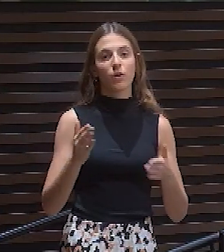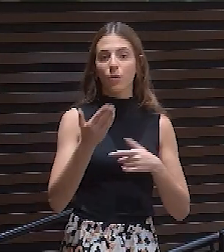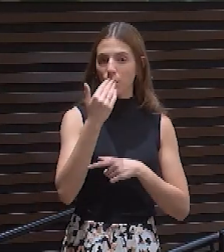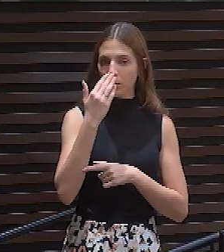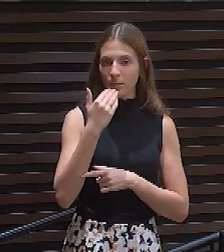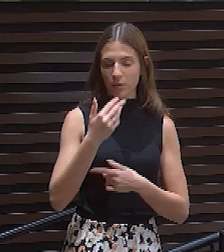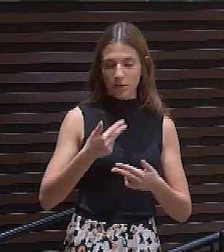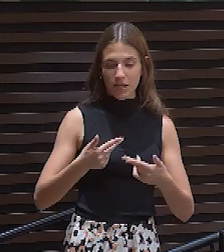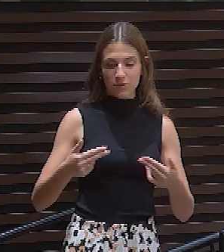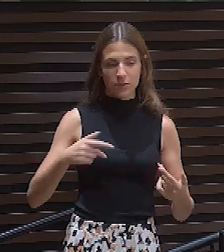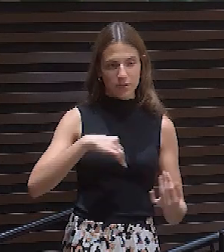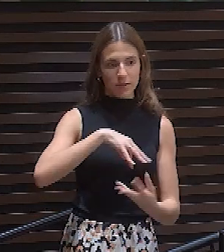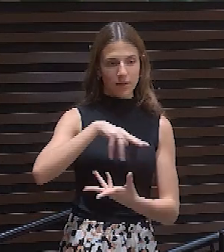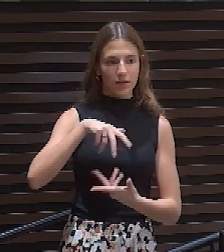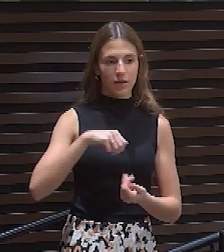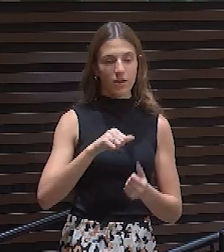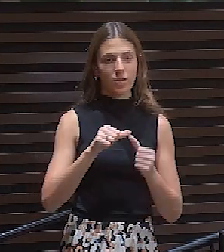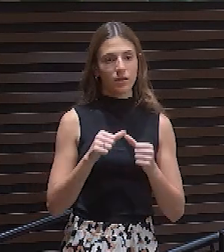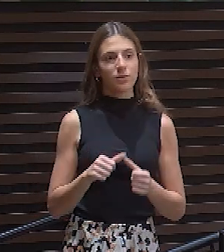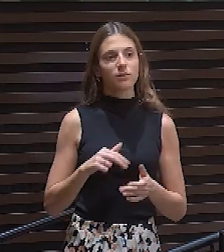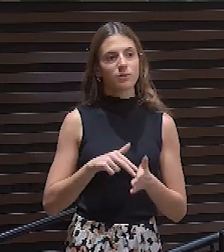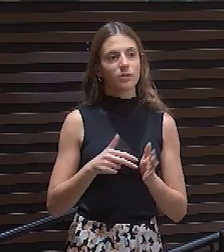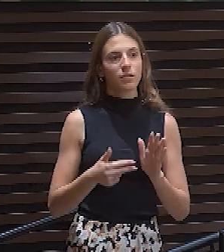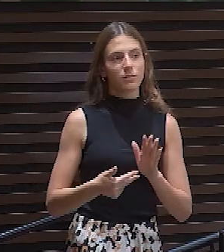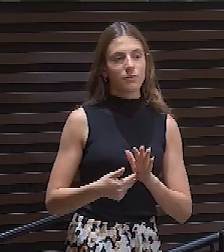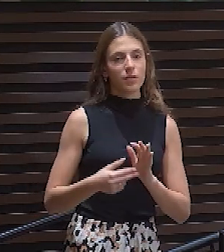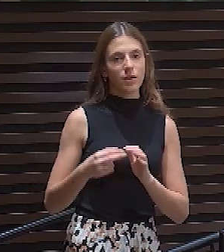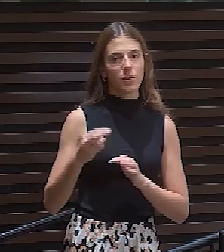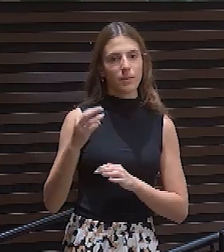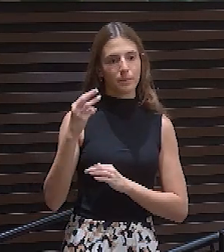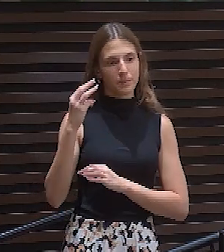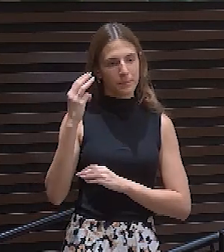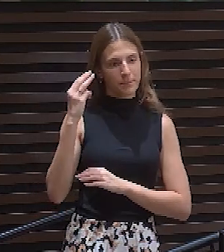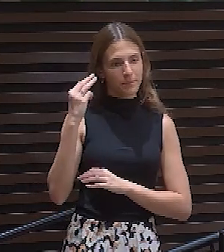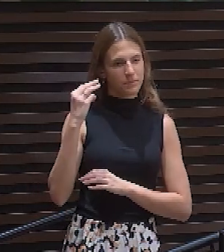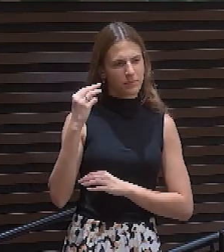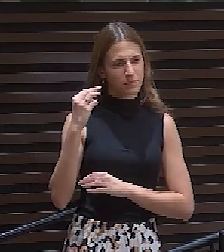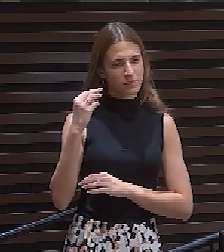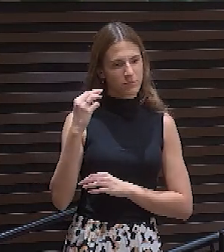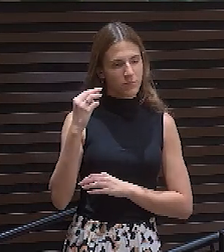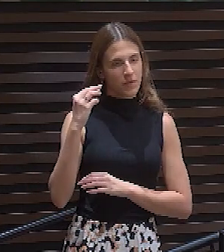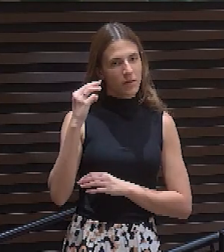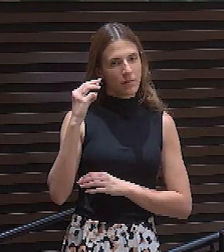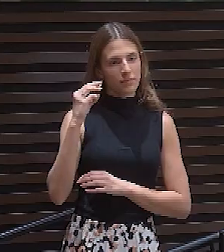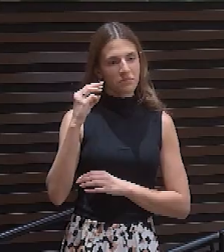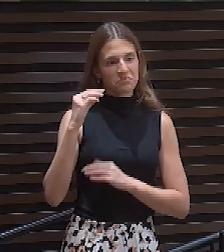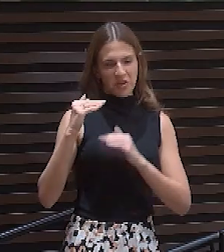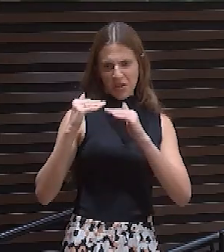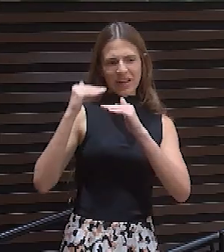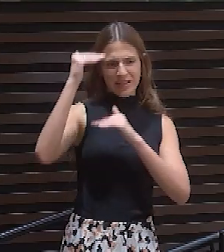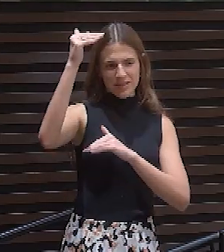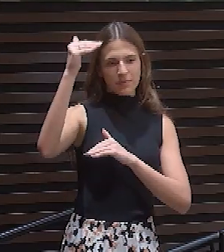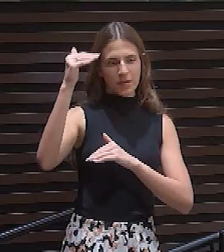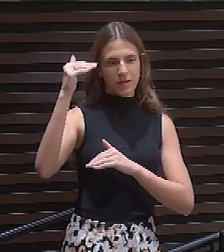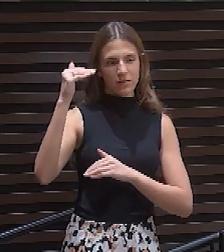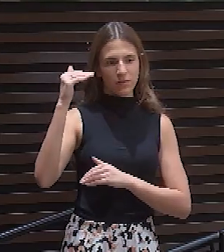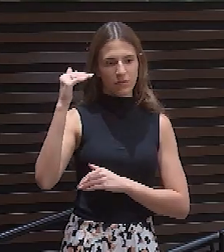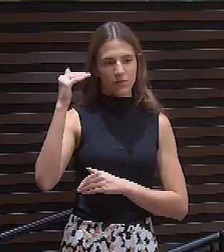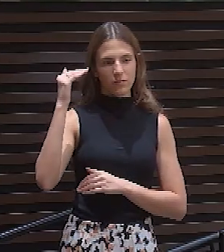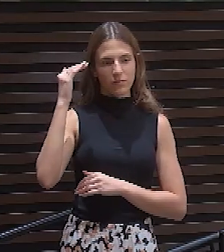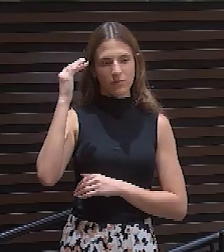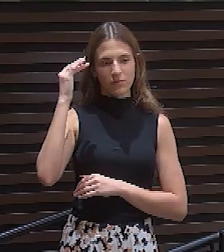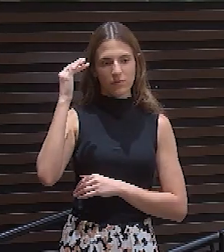terra. Isso simboliza a maturidade espiritual e a posse da promessa. O povo celebrou a Páscoa